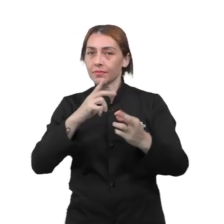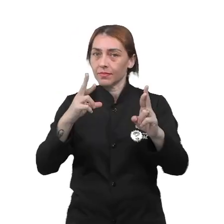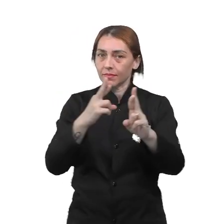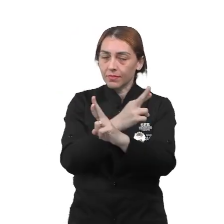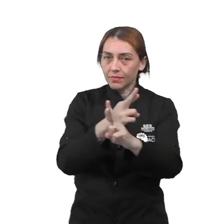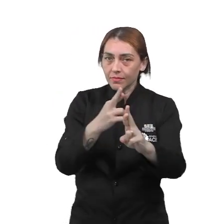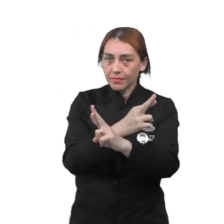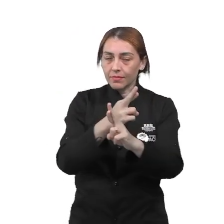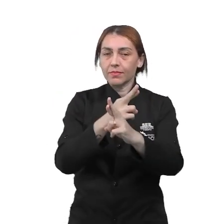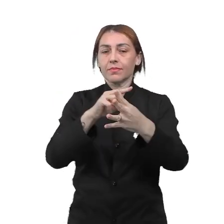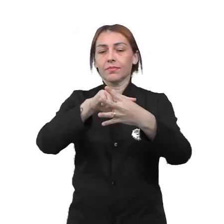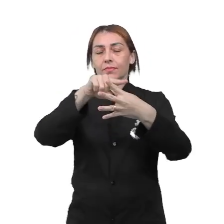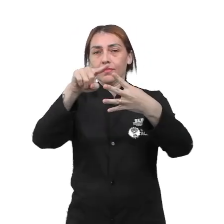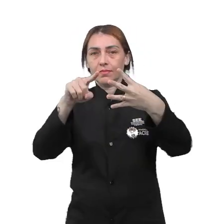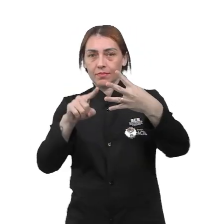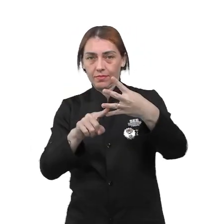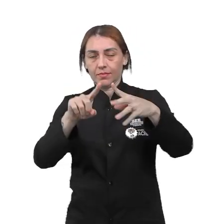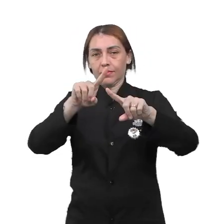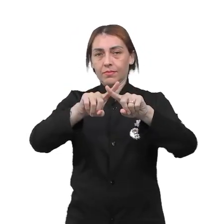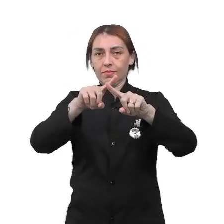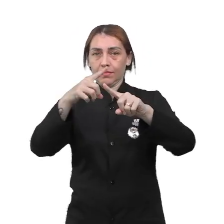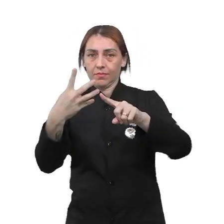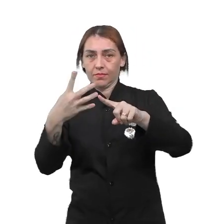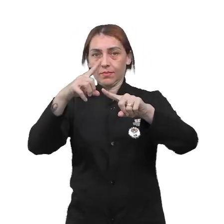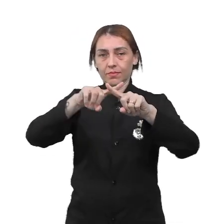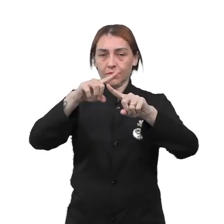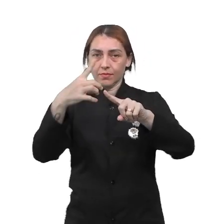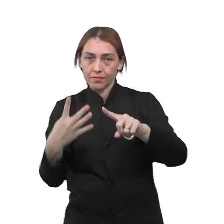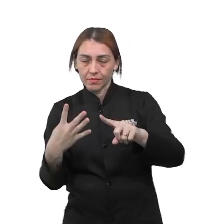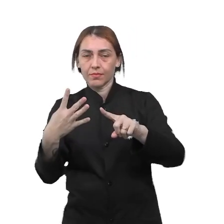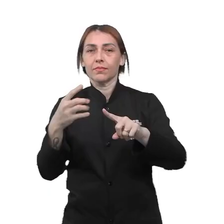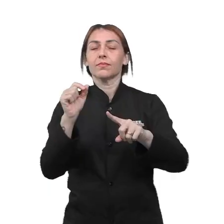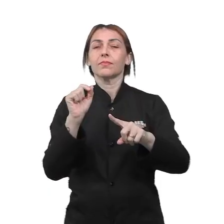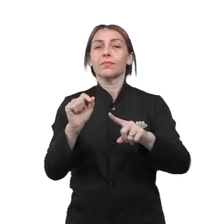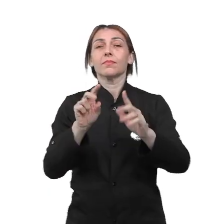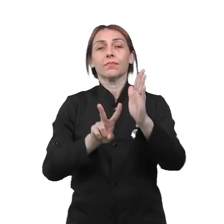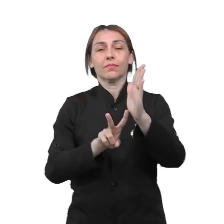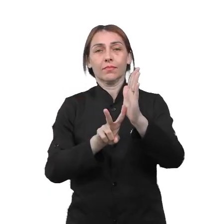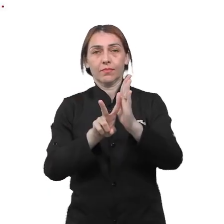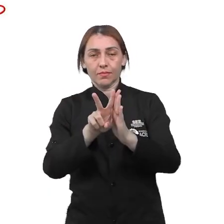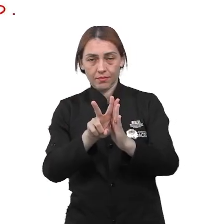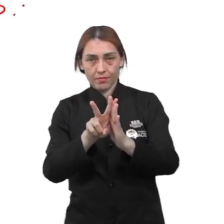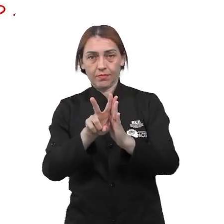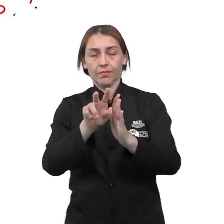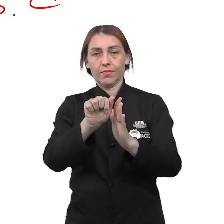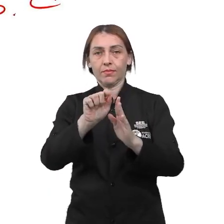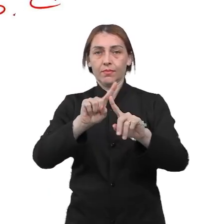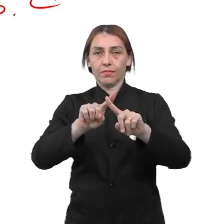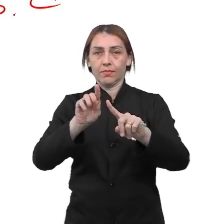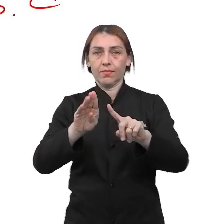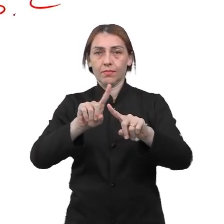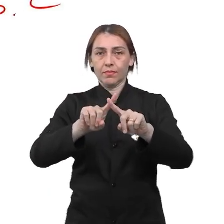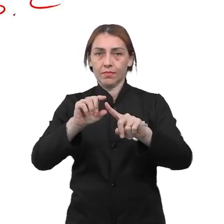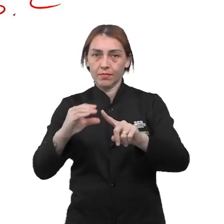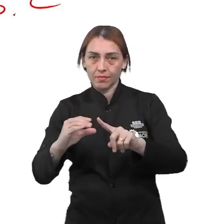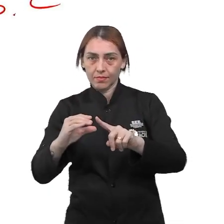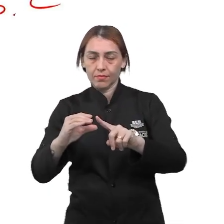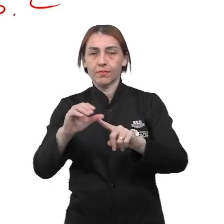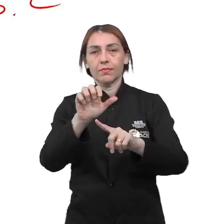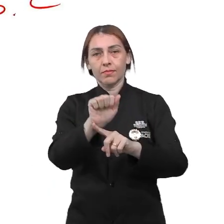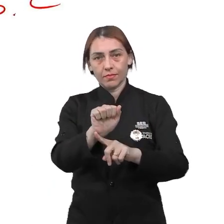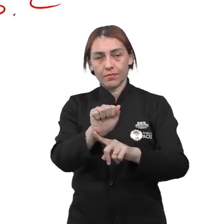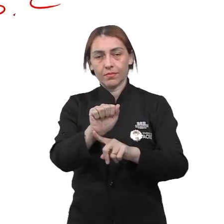relação de 4 vezes 4 vezes 4, que nada mais é do que volume A vezes B vezes C.